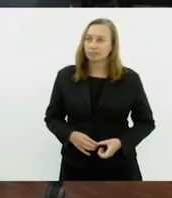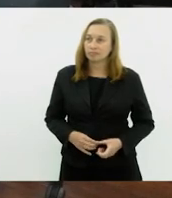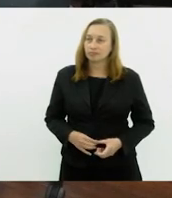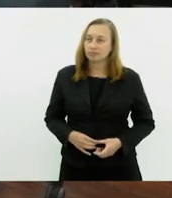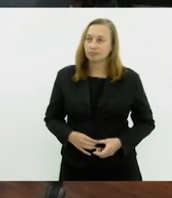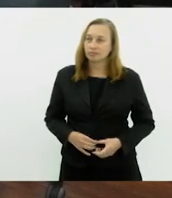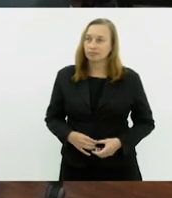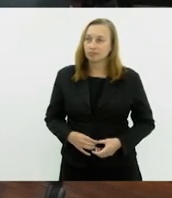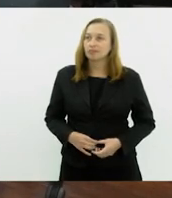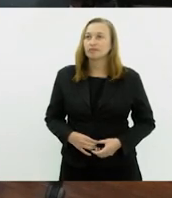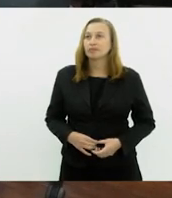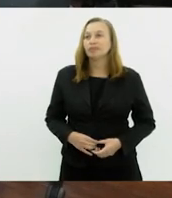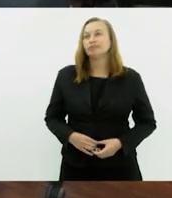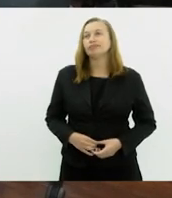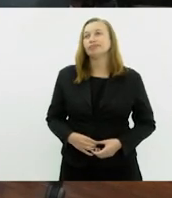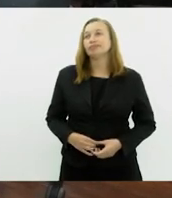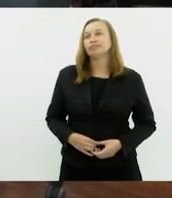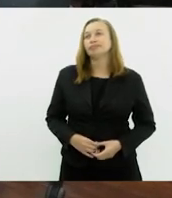tá